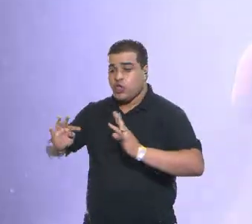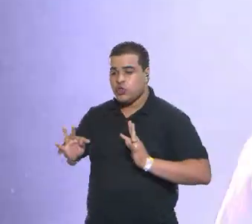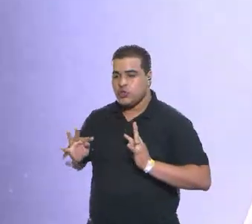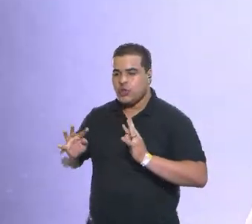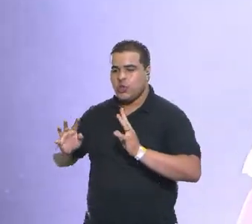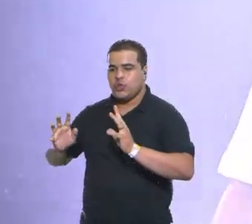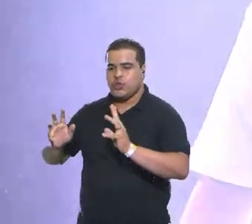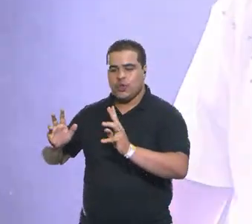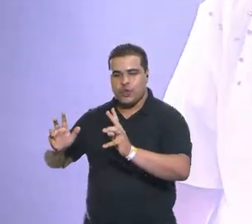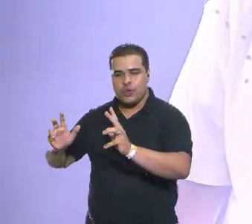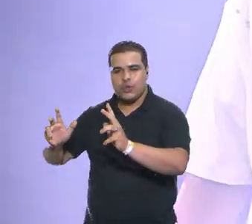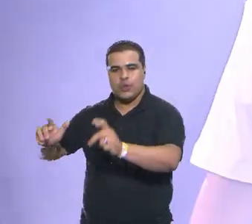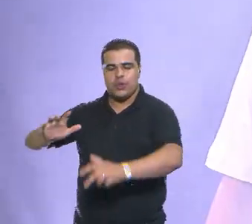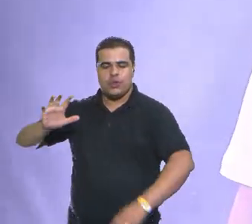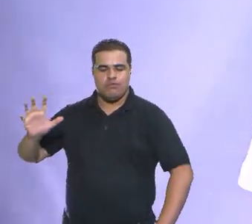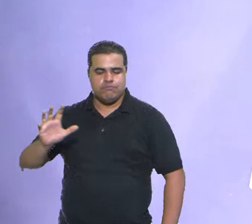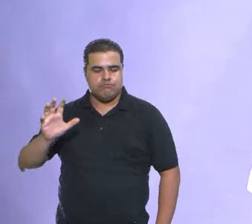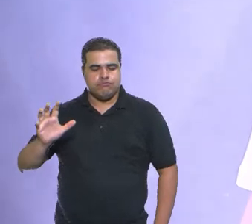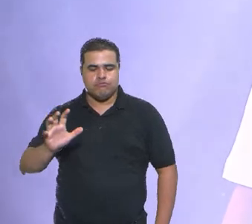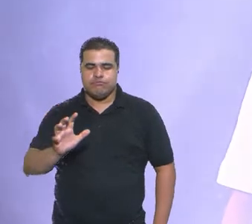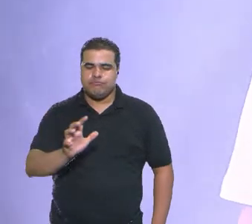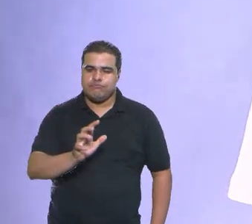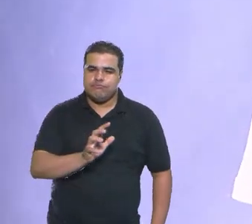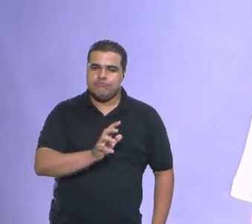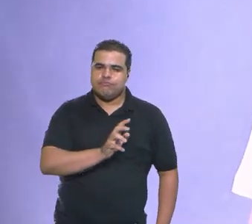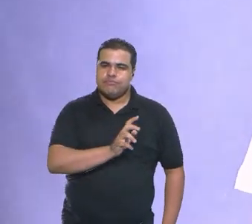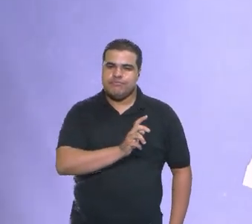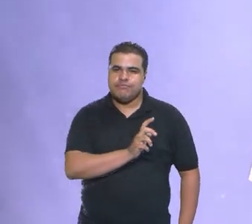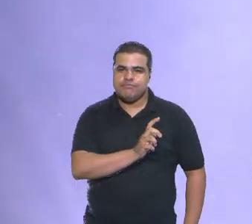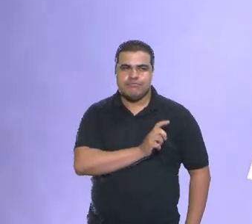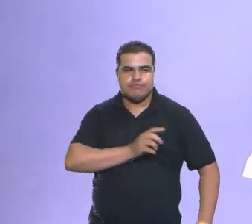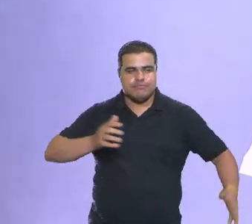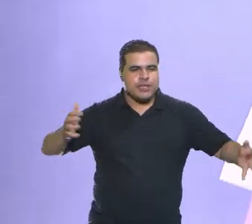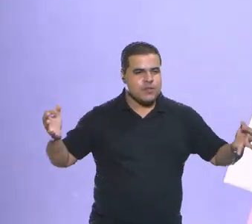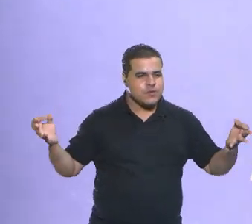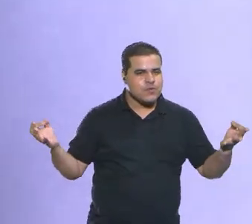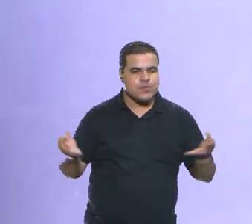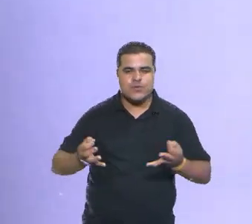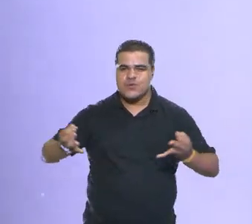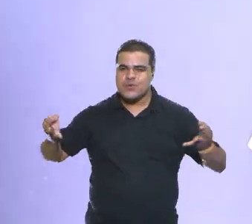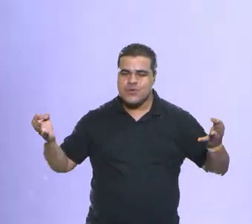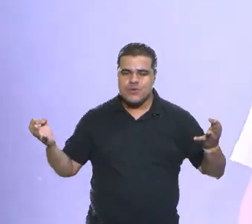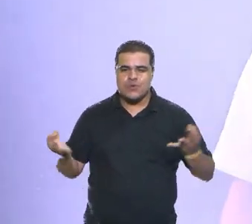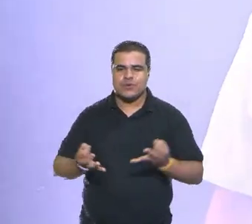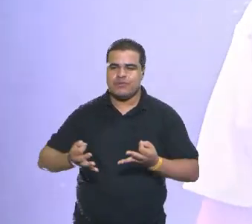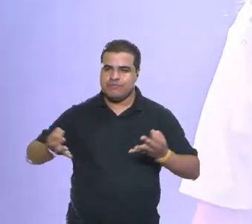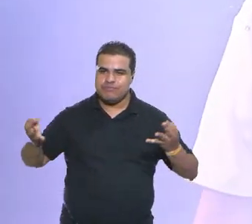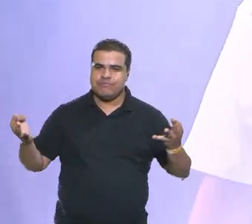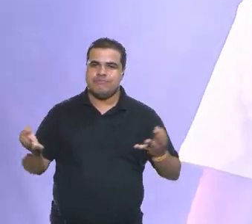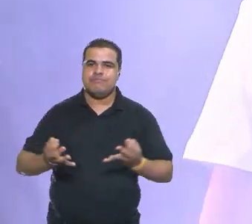todos Necessito de um amor perfeito